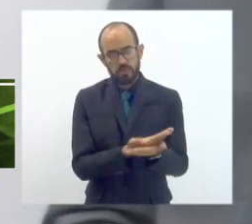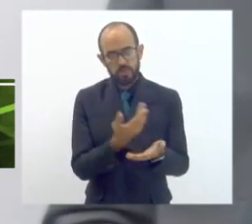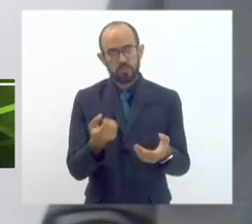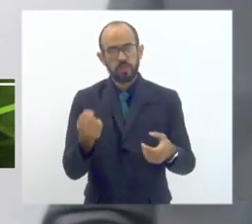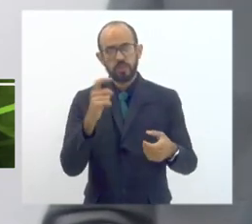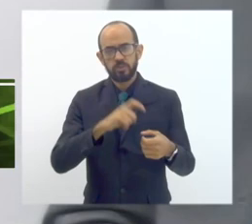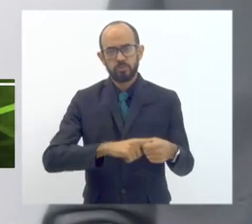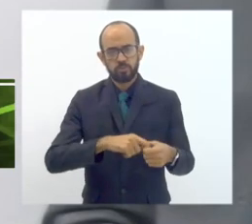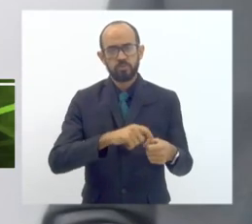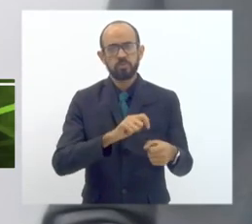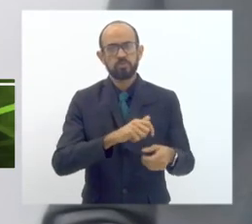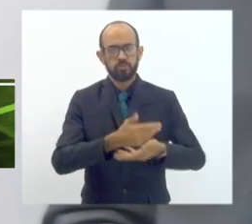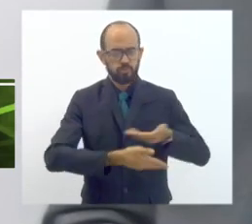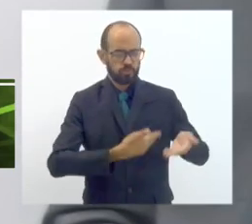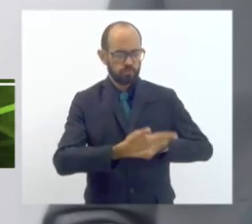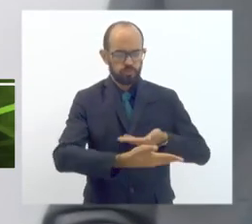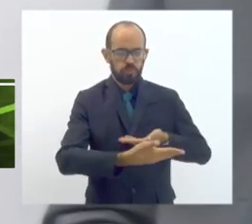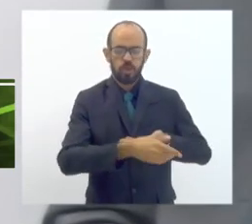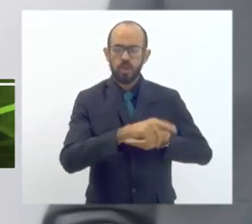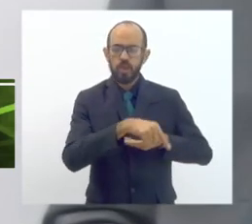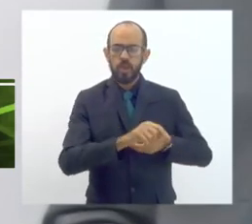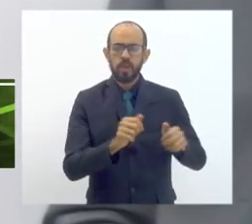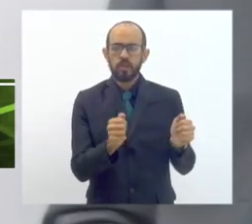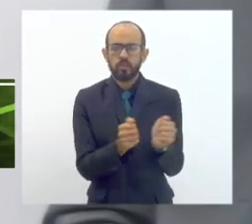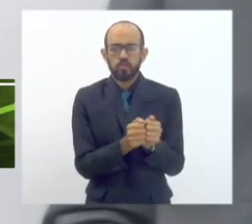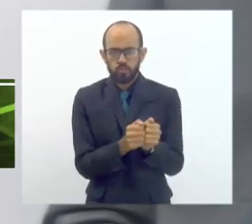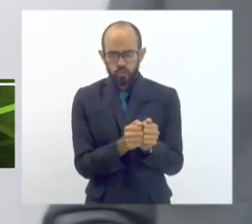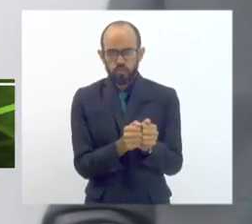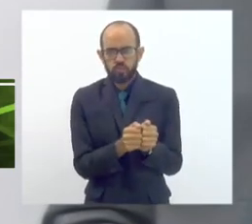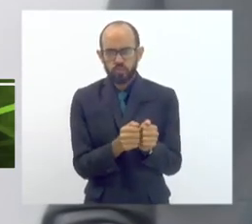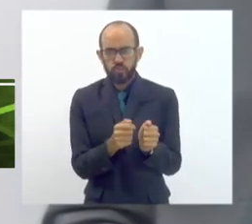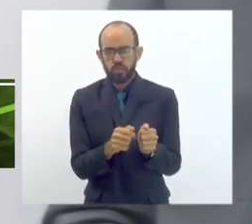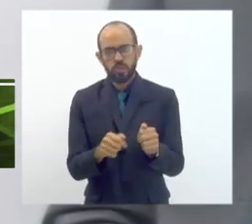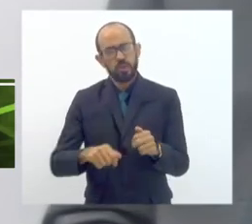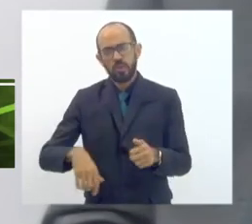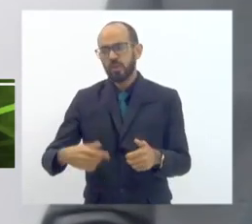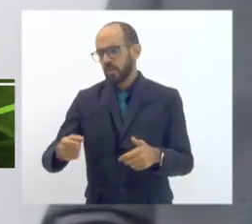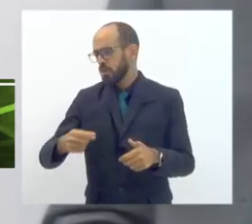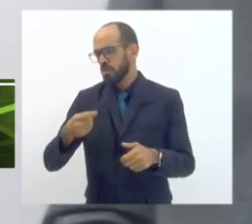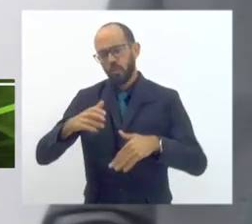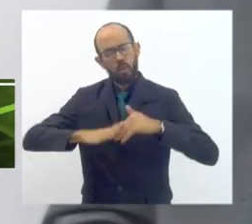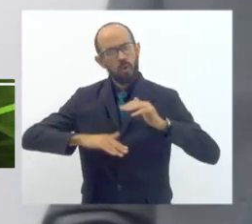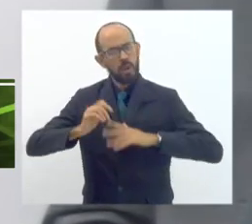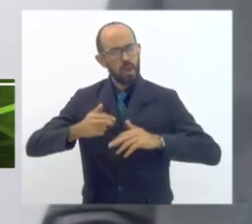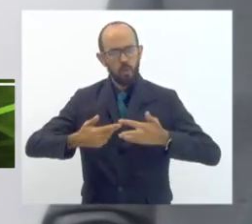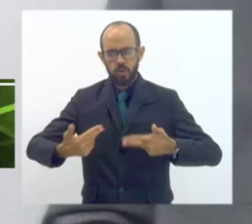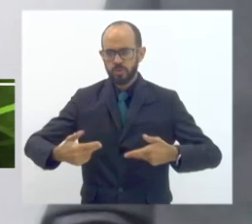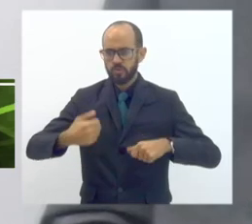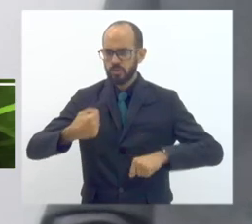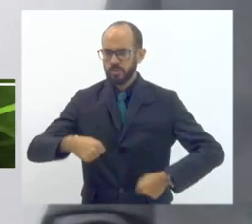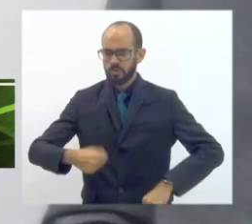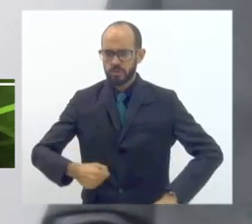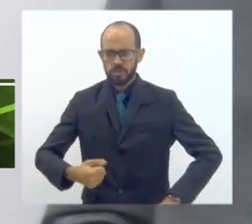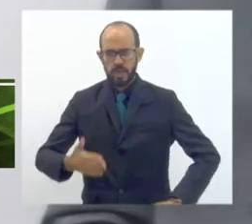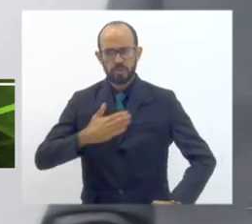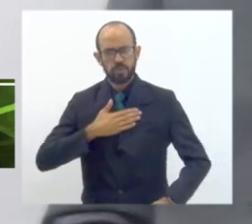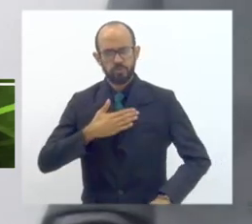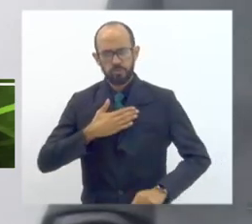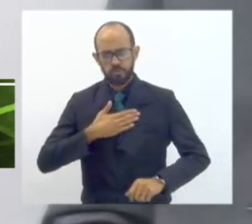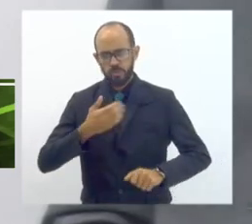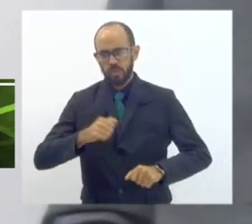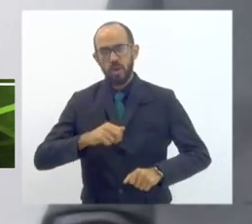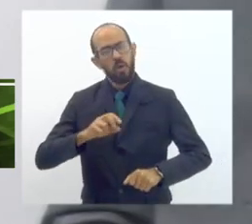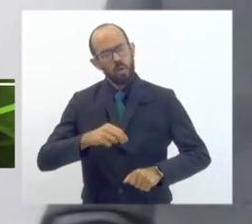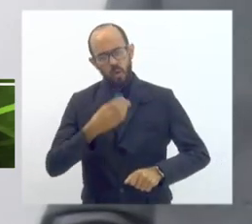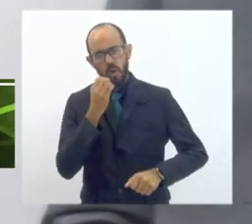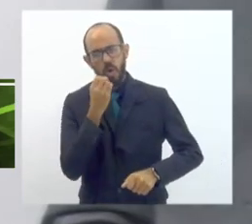pela estruturação dos consórcios regionais. E vocês podem contar com a Secretaria de Saúde porque for preciso, não só, obviamente, para o financiamento, que